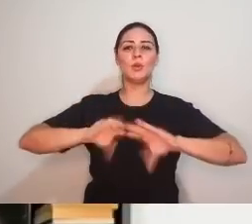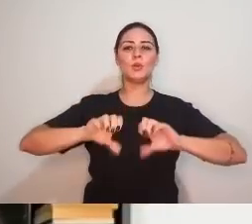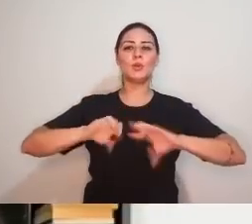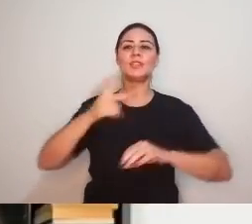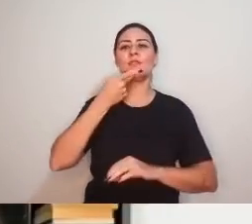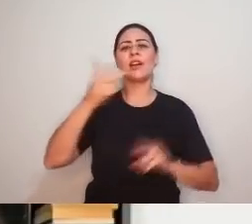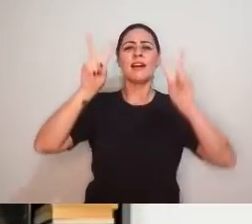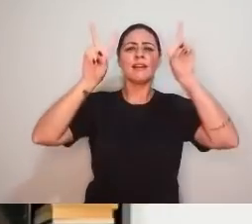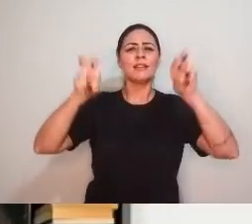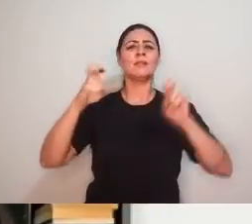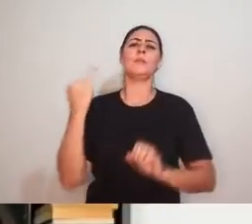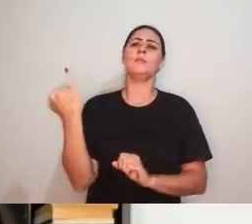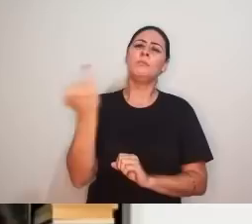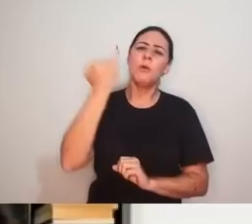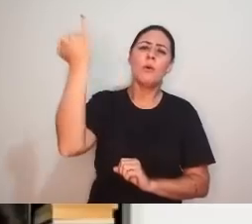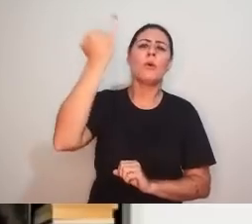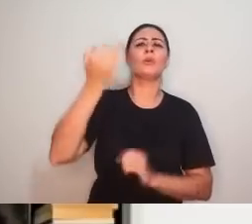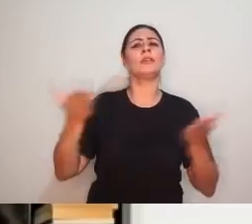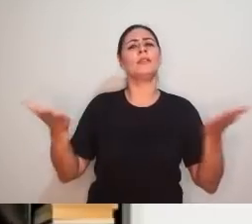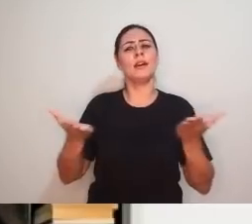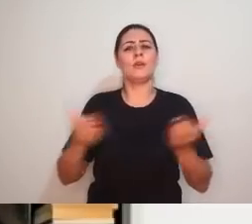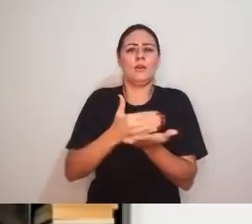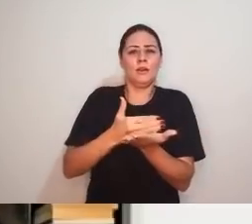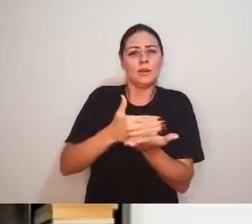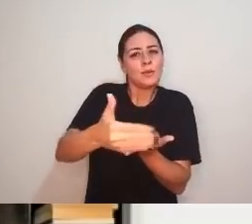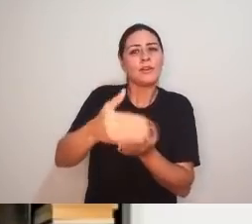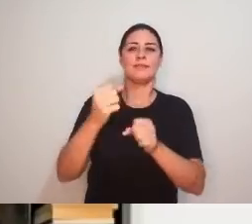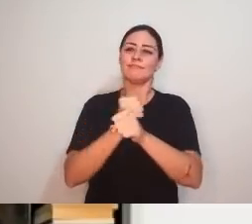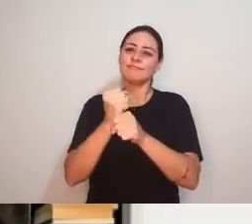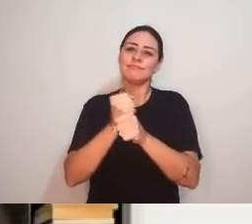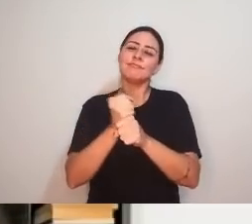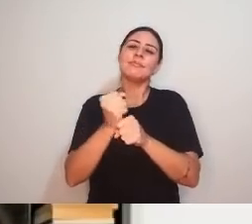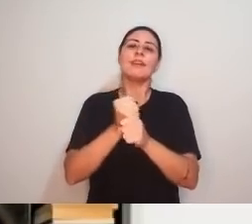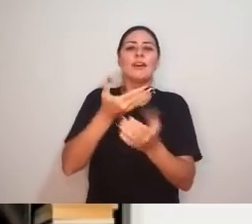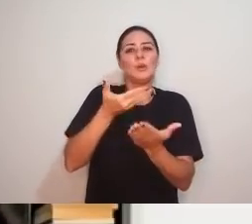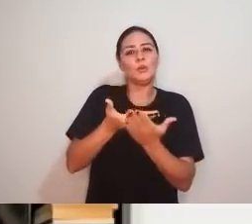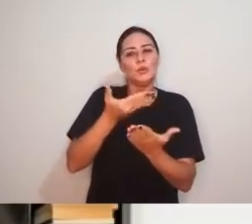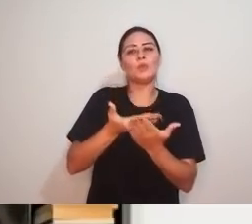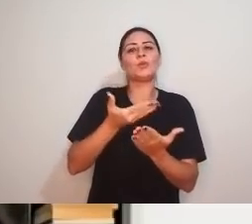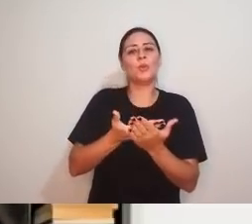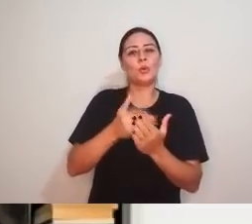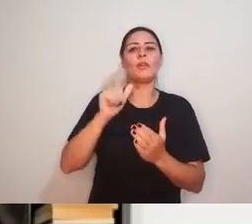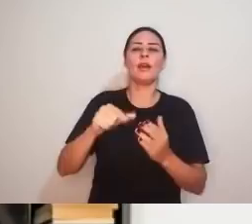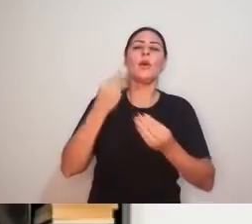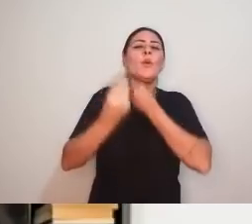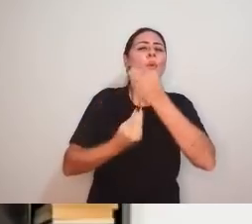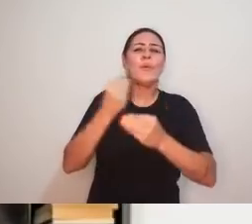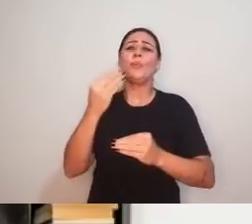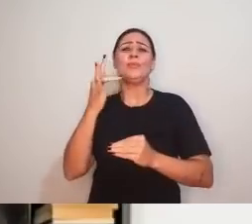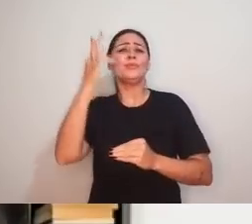da Educação para falar um pouquinho sobre um tema tão relevante para esse nosso começo de ano